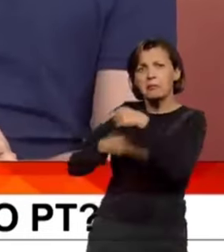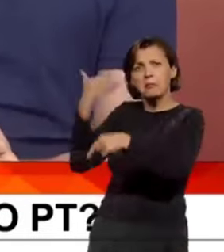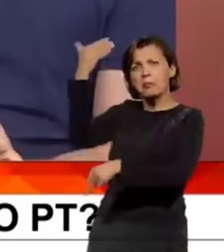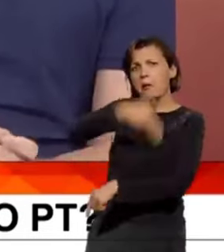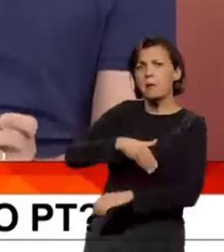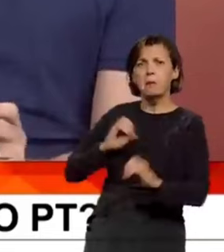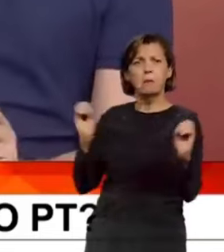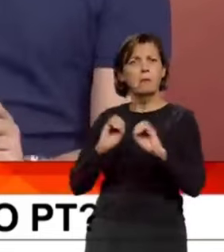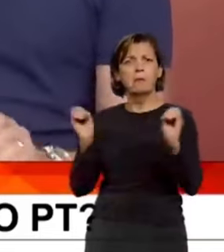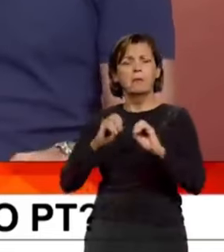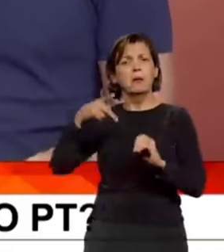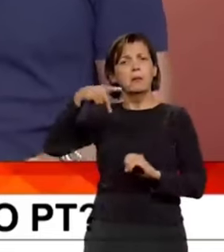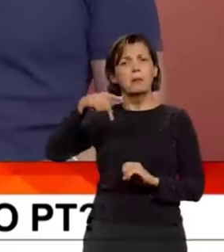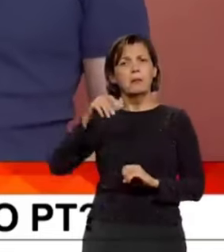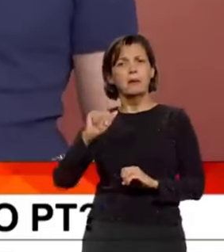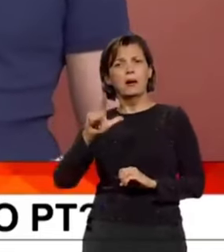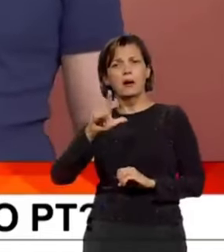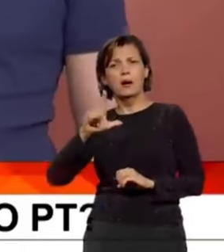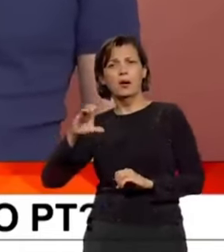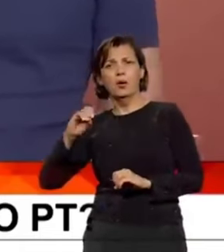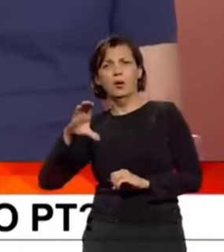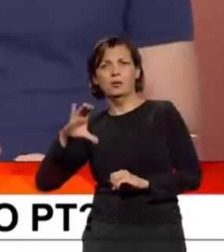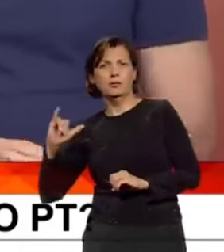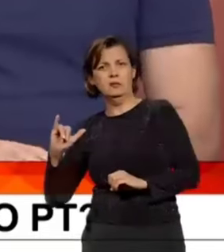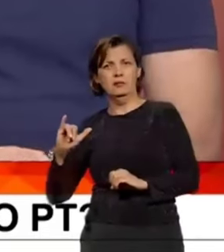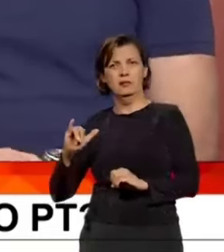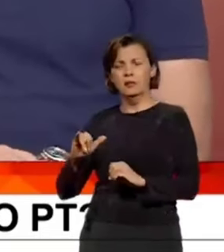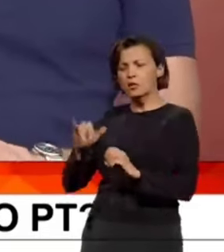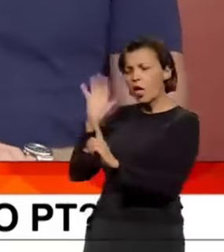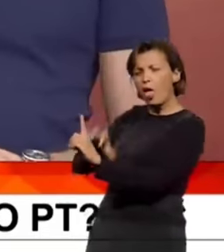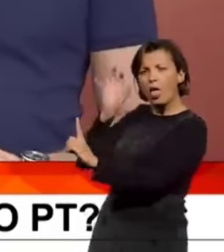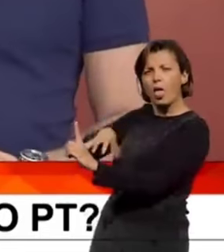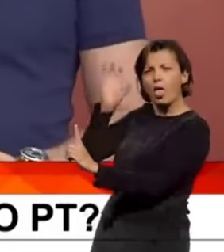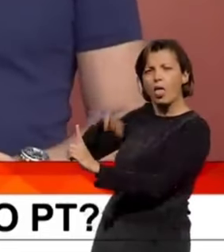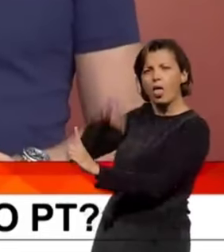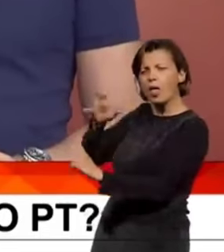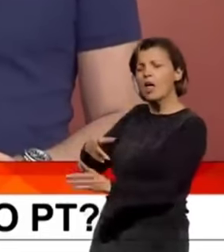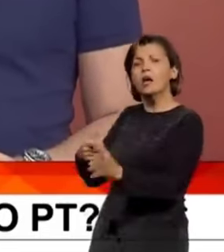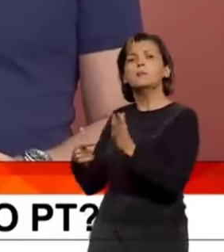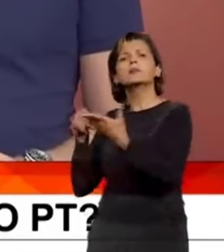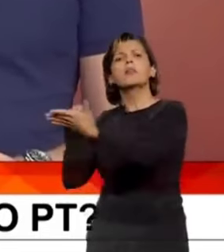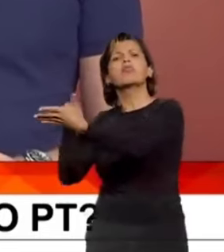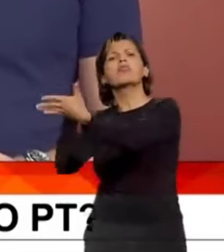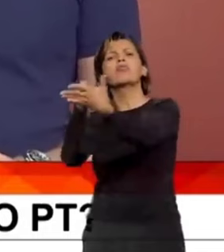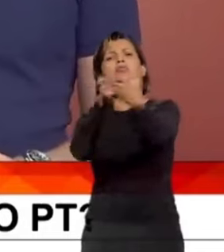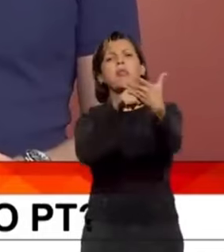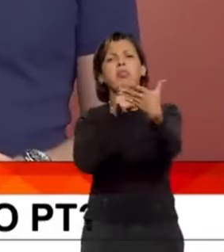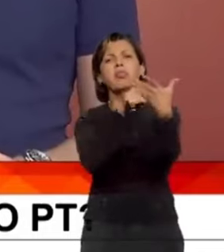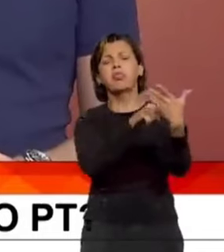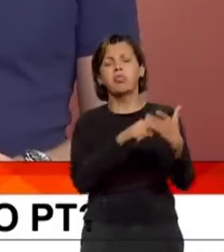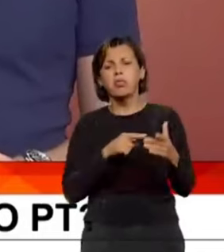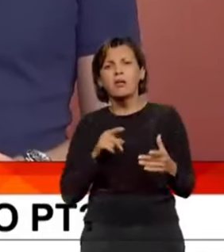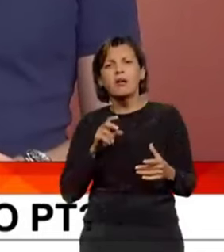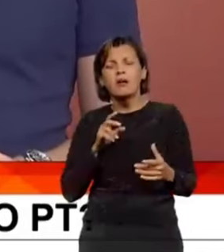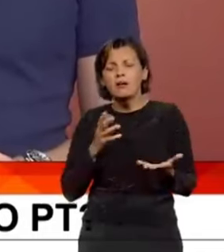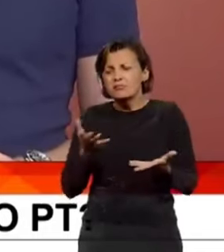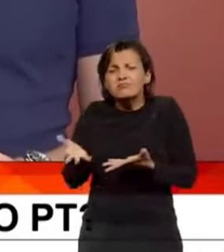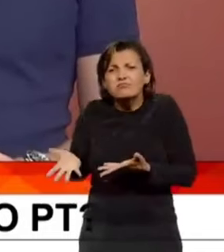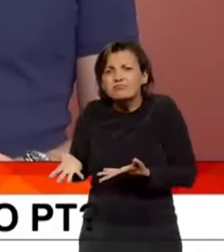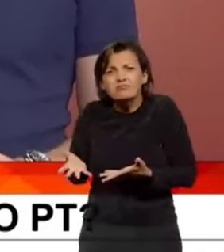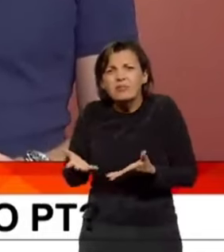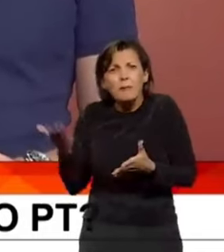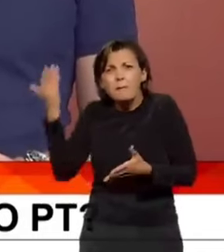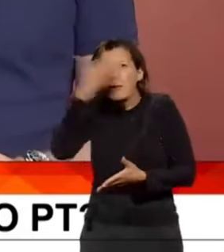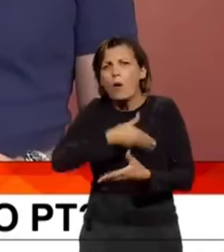se provou disso nada nada se provou da delação do Palocci então é muita retórica ou seis milhões Que voltaram para os cofres públicos